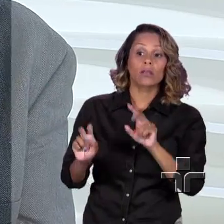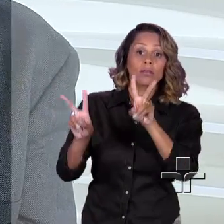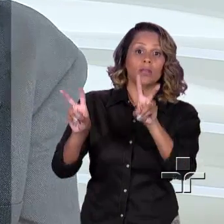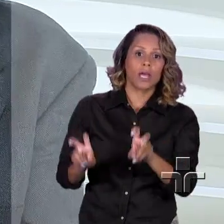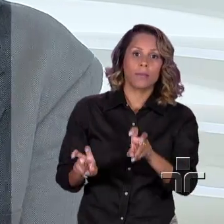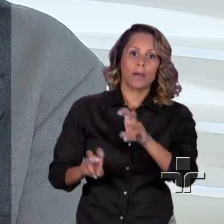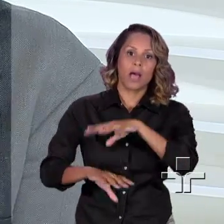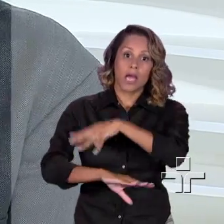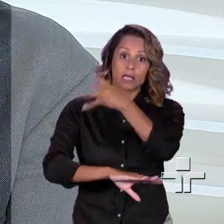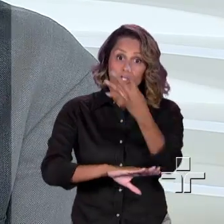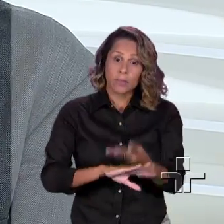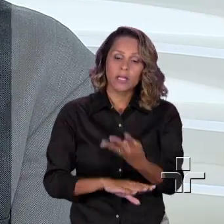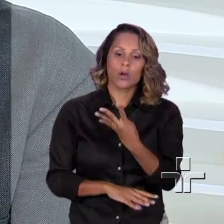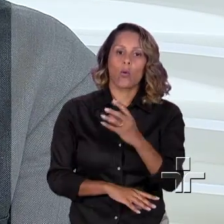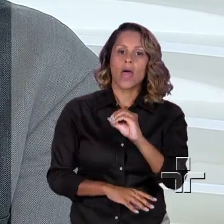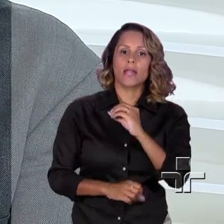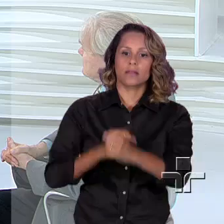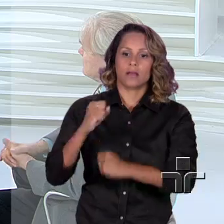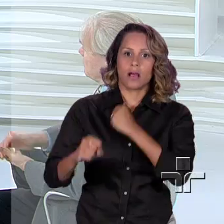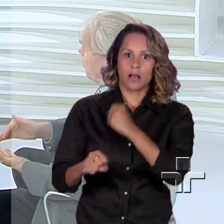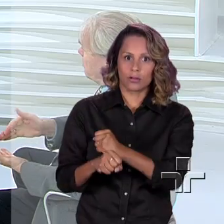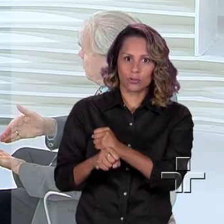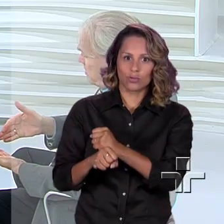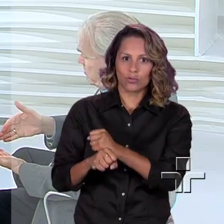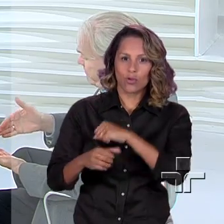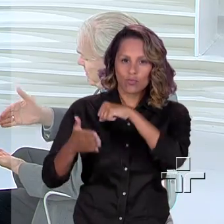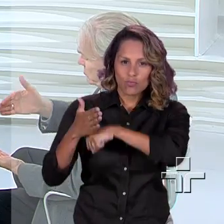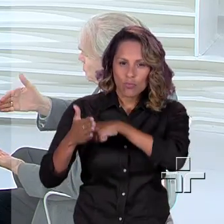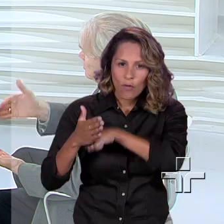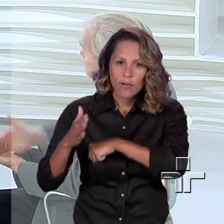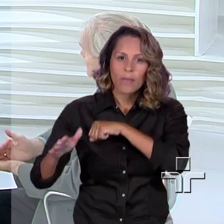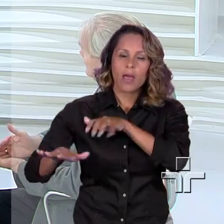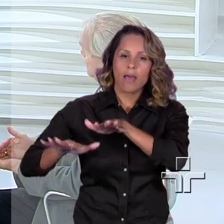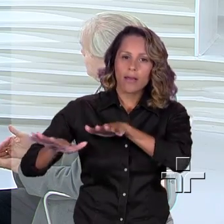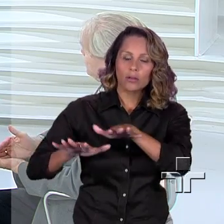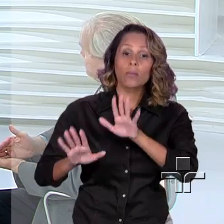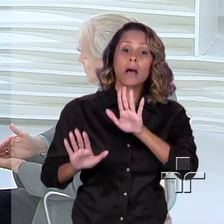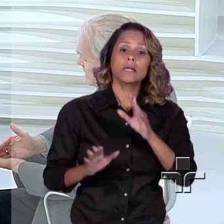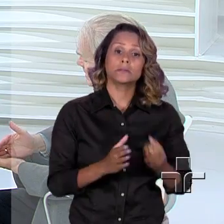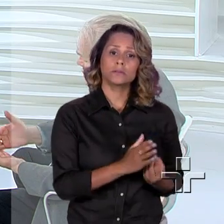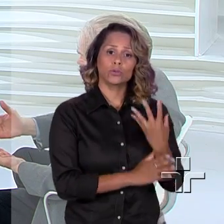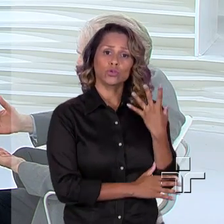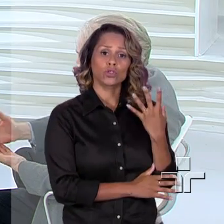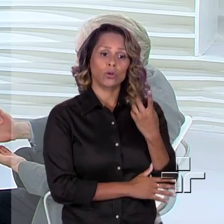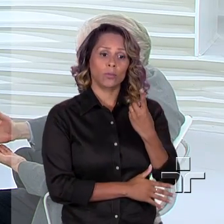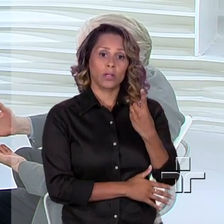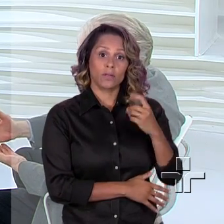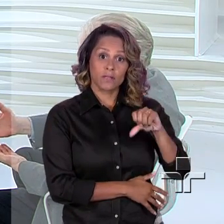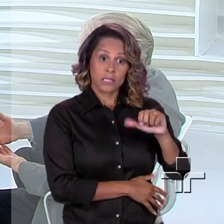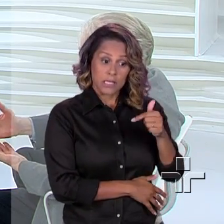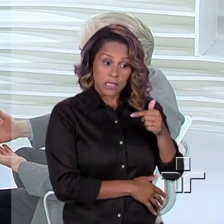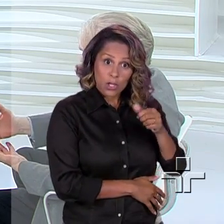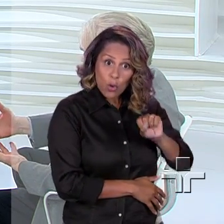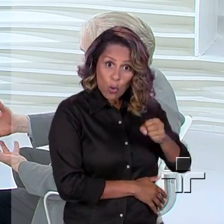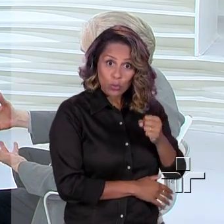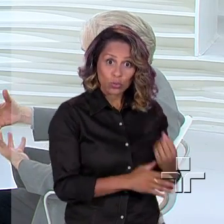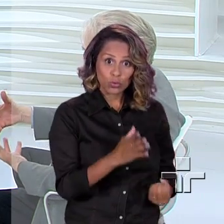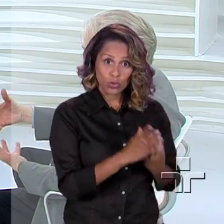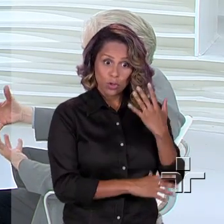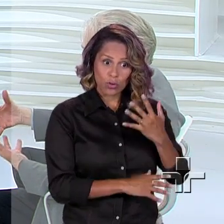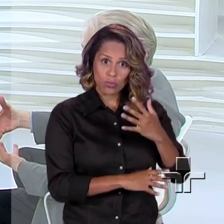sobre 40 anos de movimento. Mas como o movimento surge em 78 e a AIDS começa